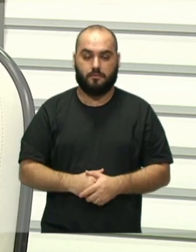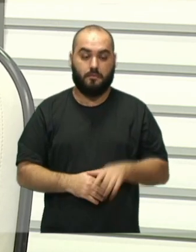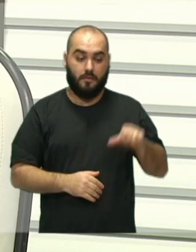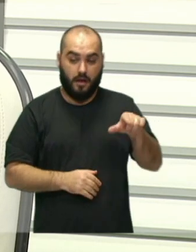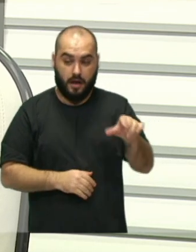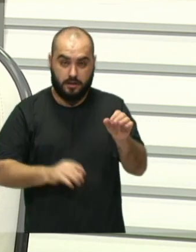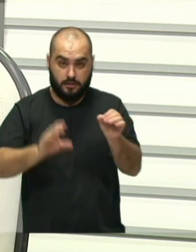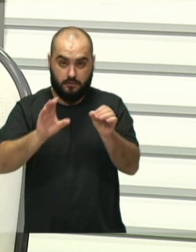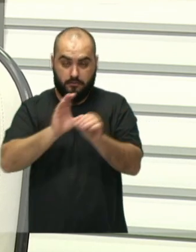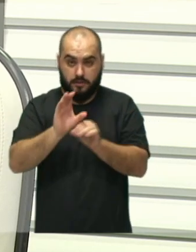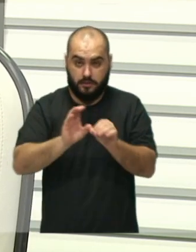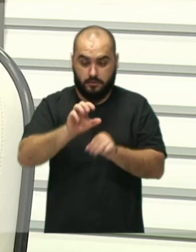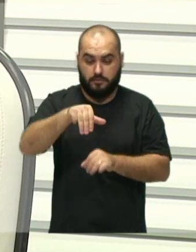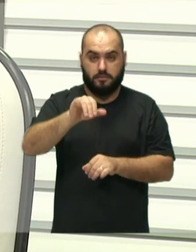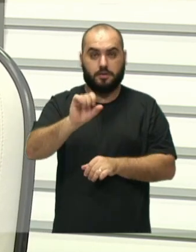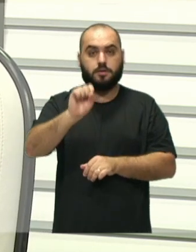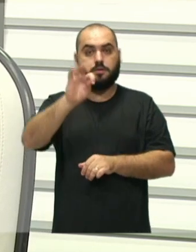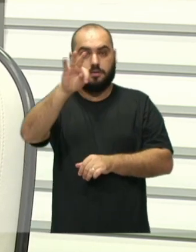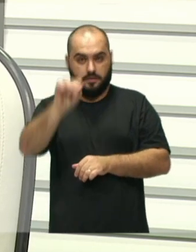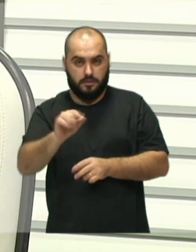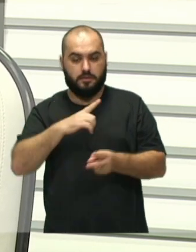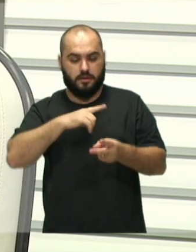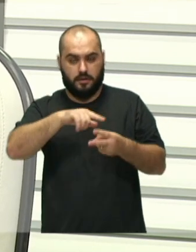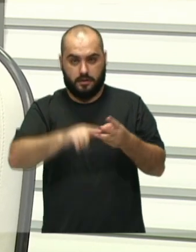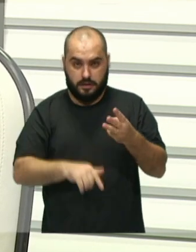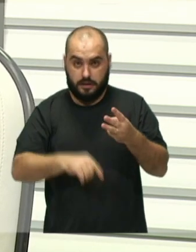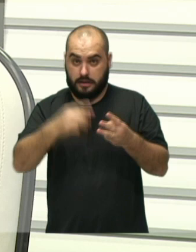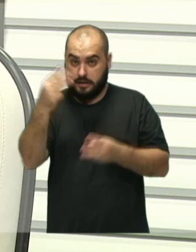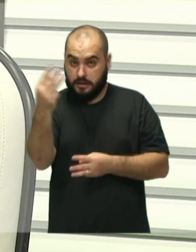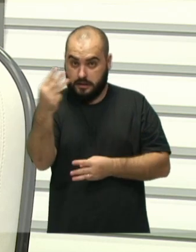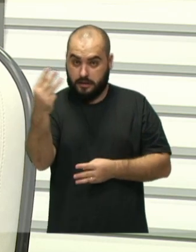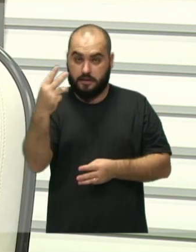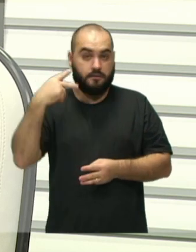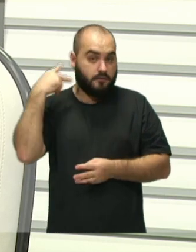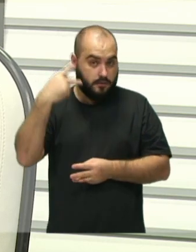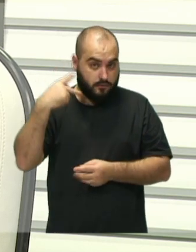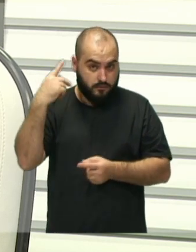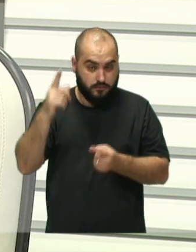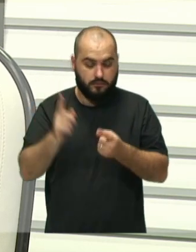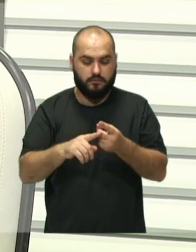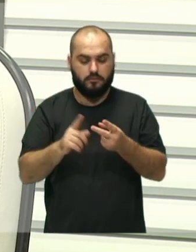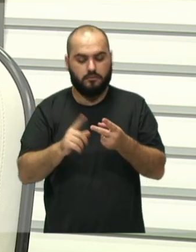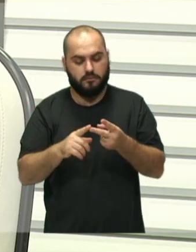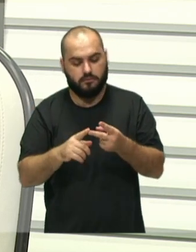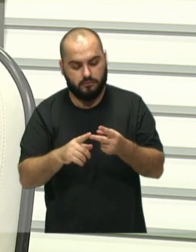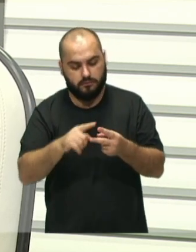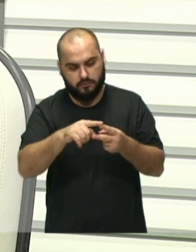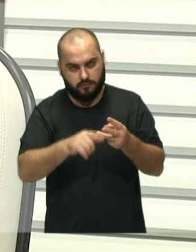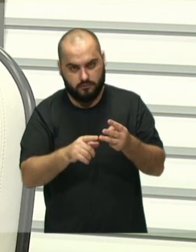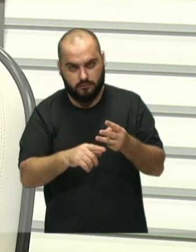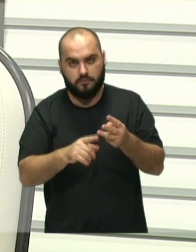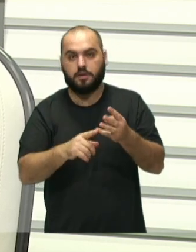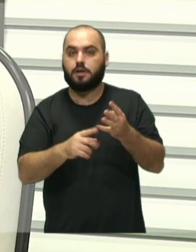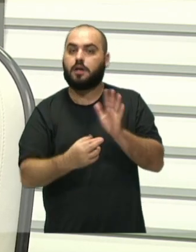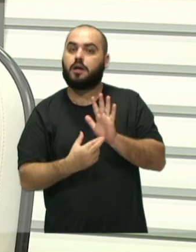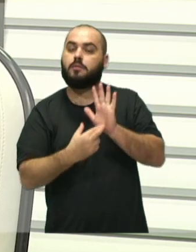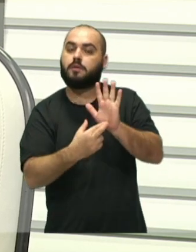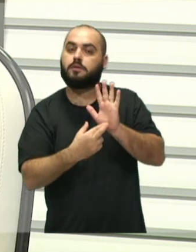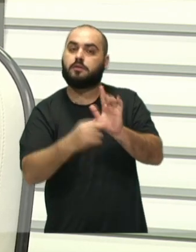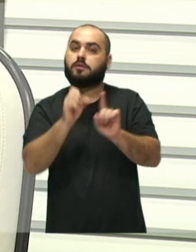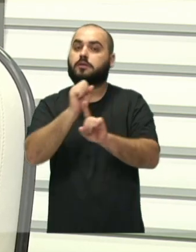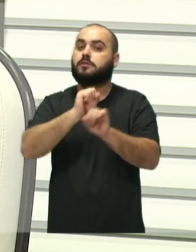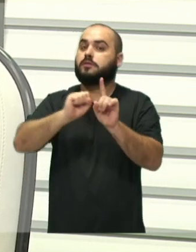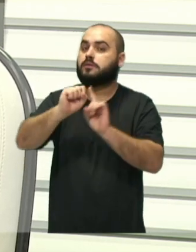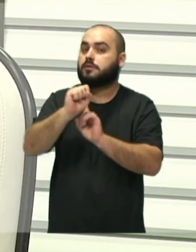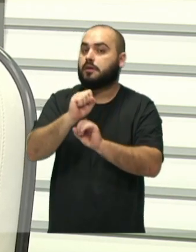ela foi formada por vereadores por três vereadores da três vereadores e por representantes da sociedade